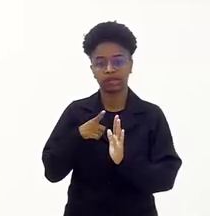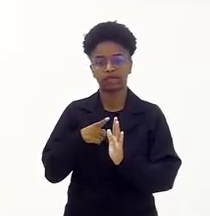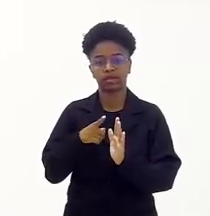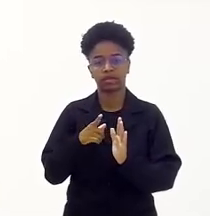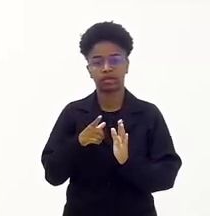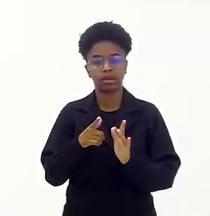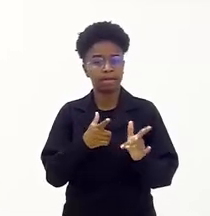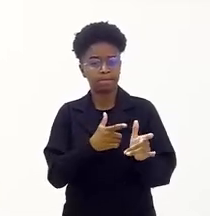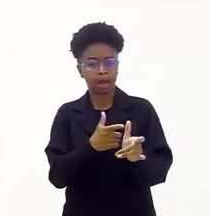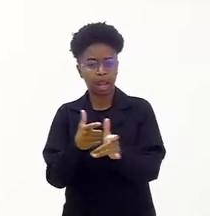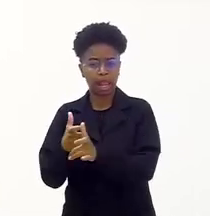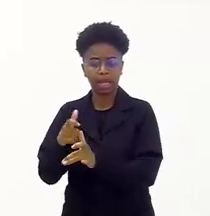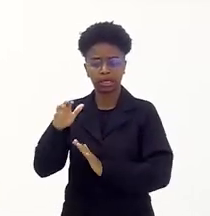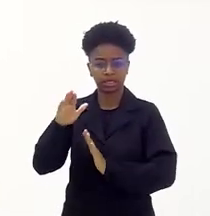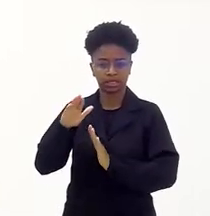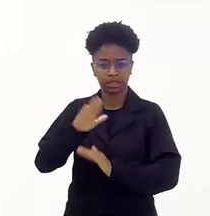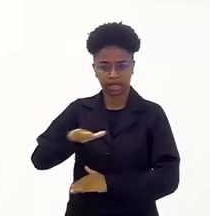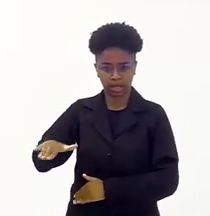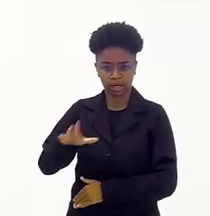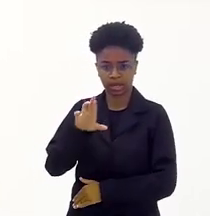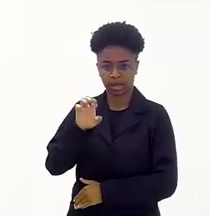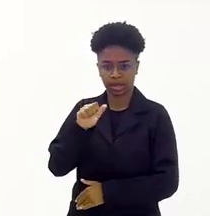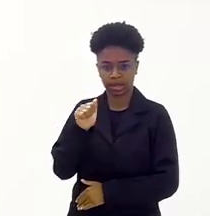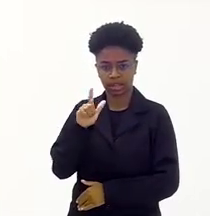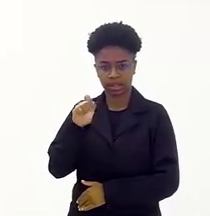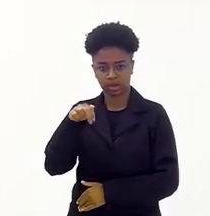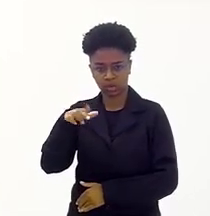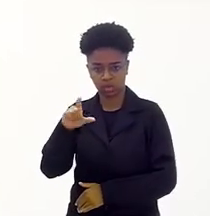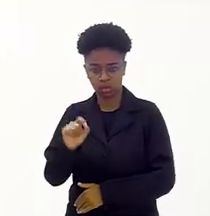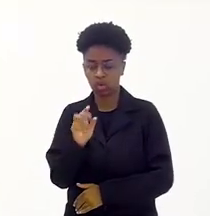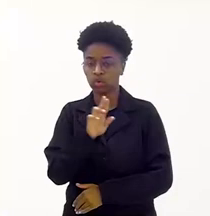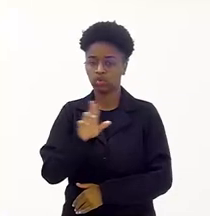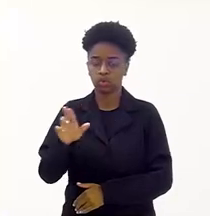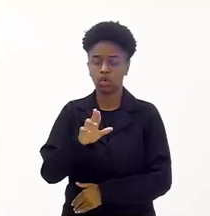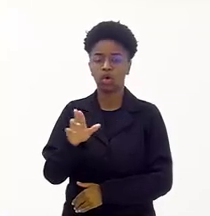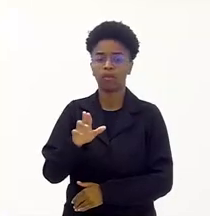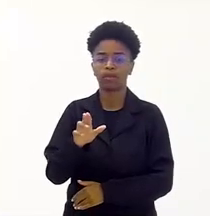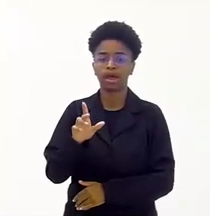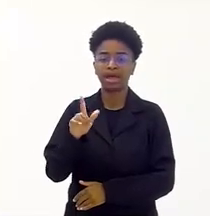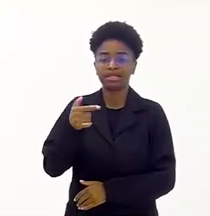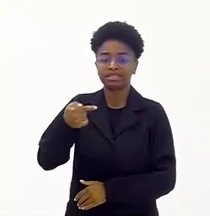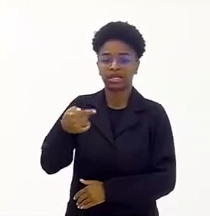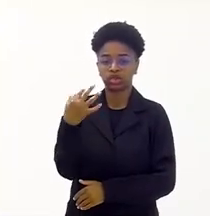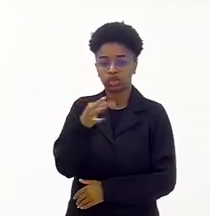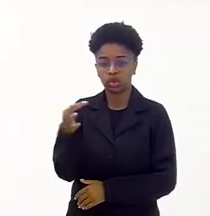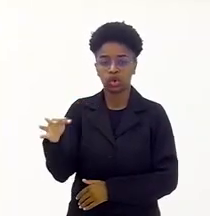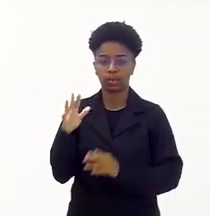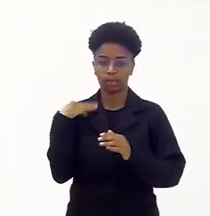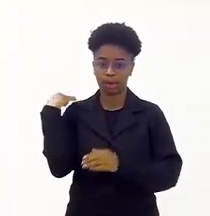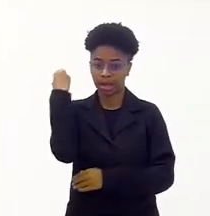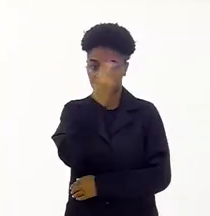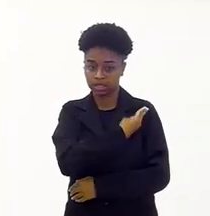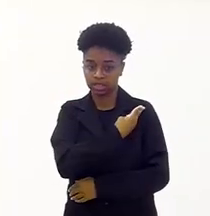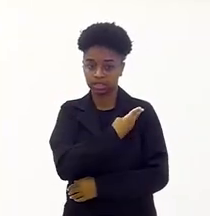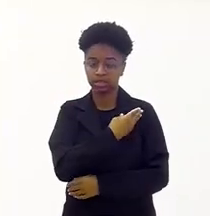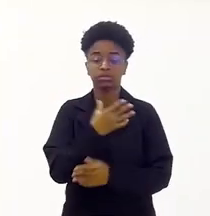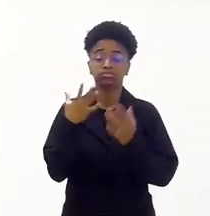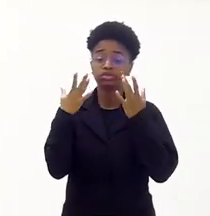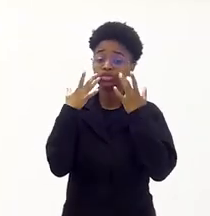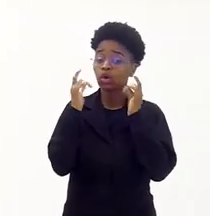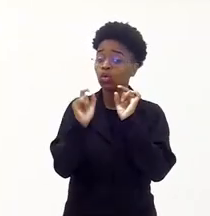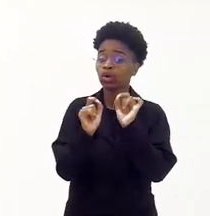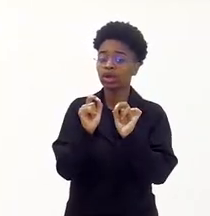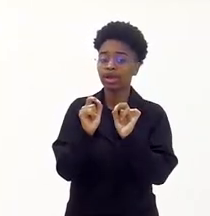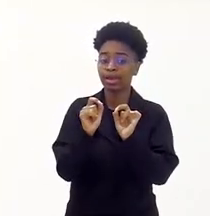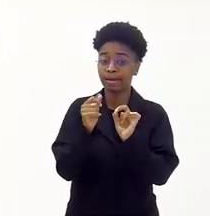a chacina das crianças de Realengo, chamado Concerto às Sete Dores de Maria. O que é o Concerto às Sete